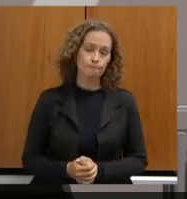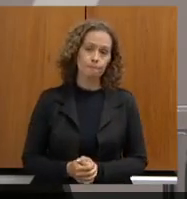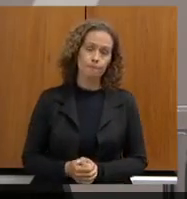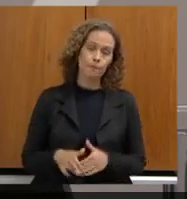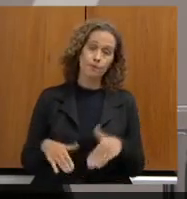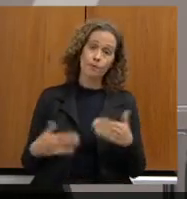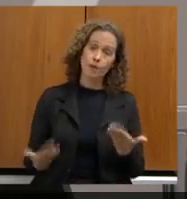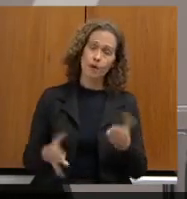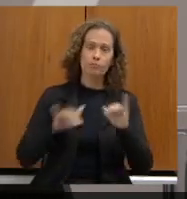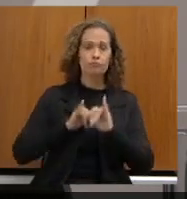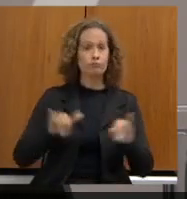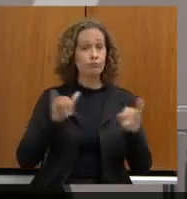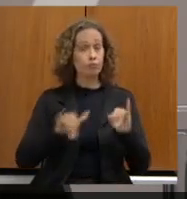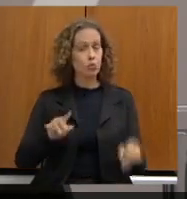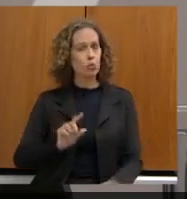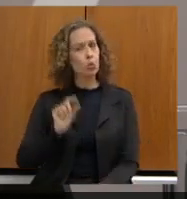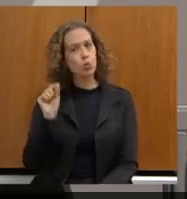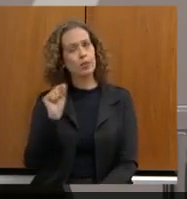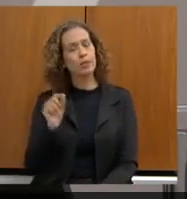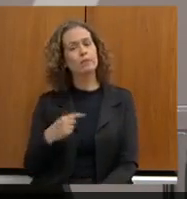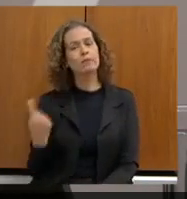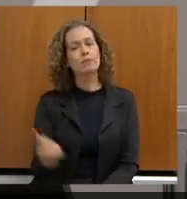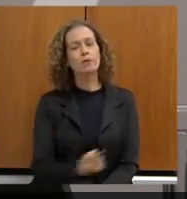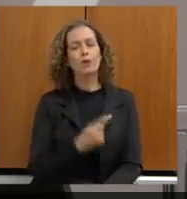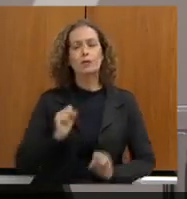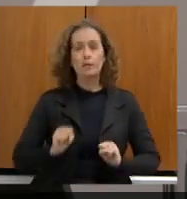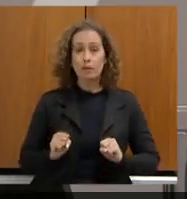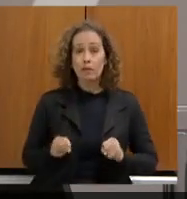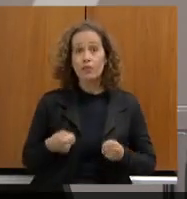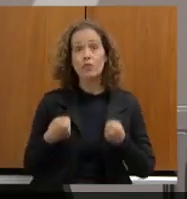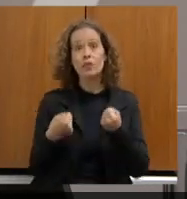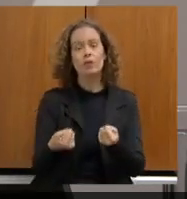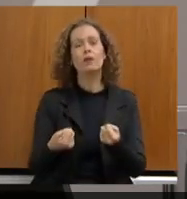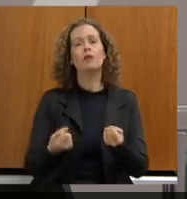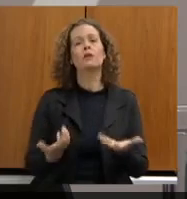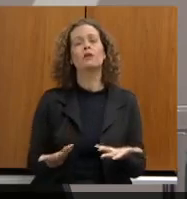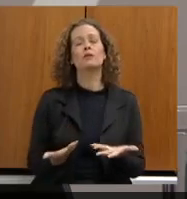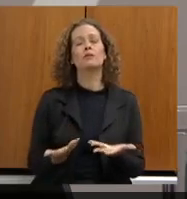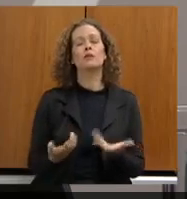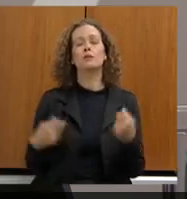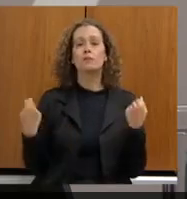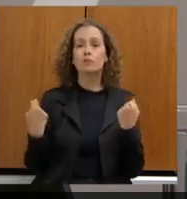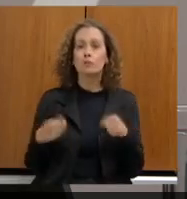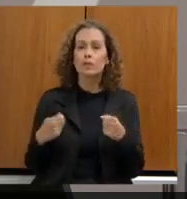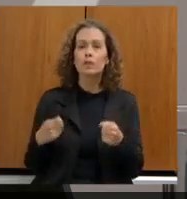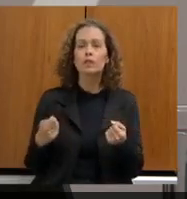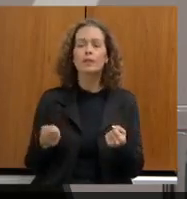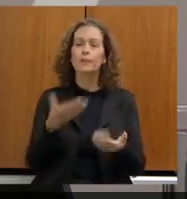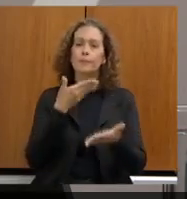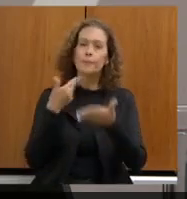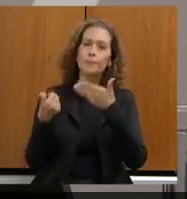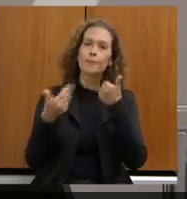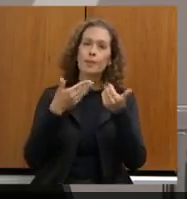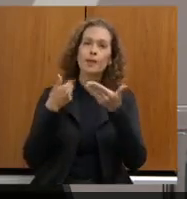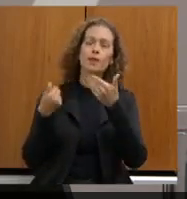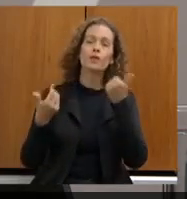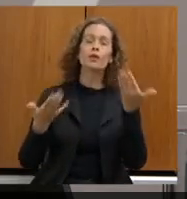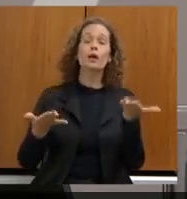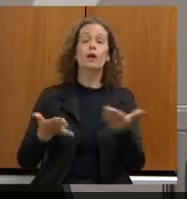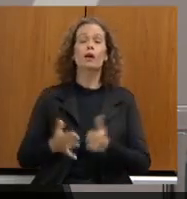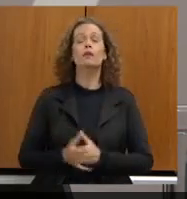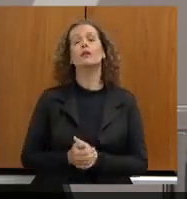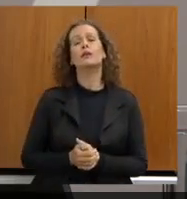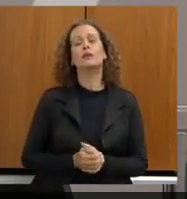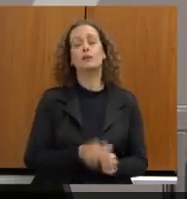só dizer que a gente vai reforçar cada vez mais o couro não é quando couro